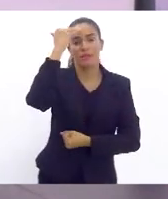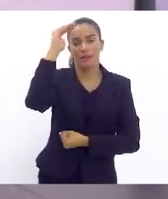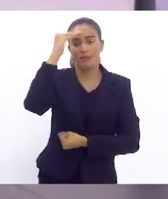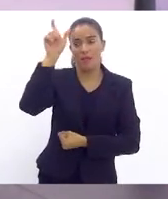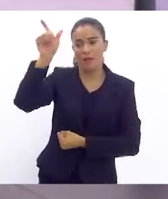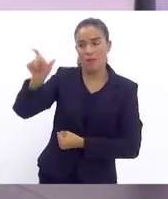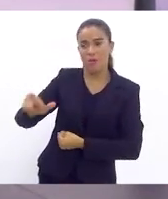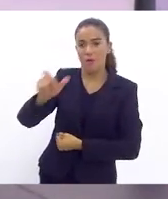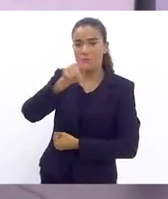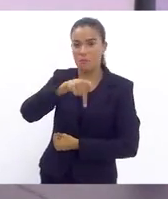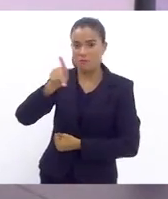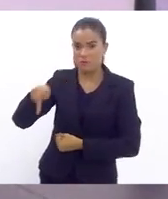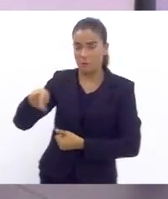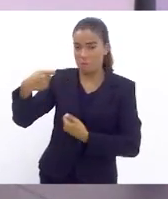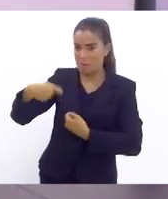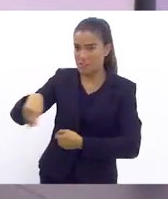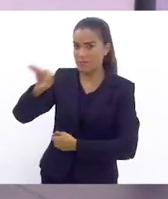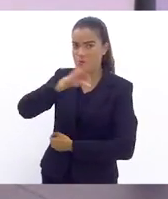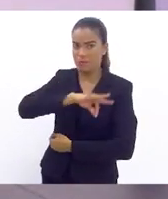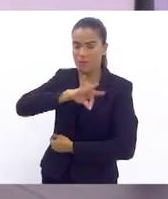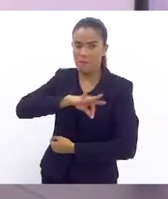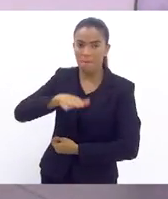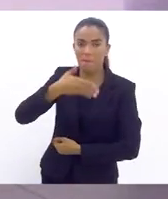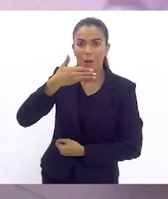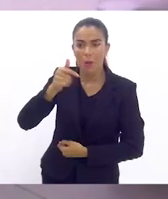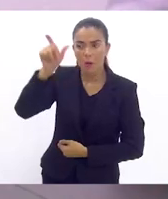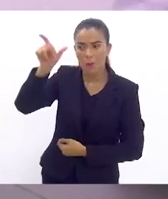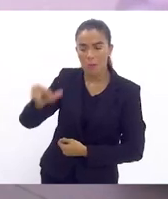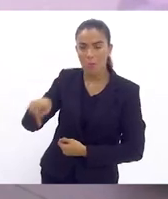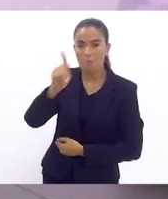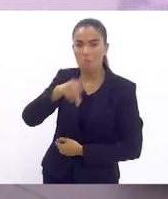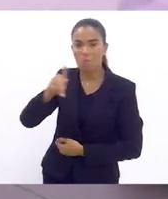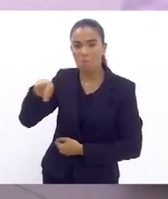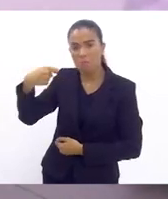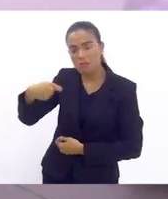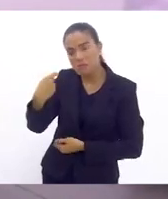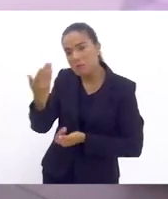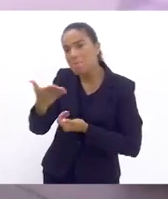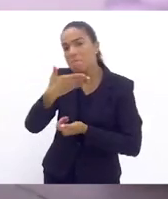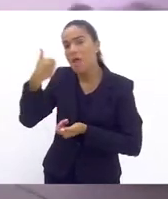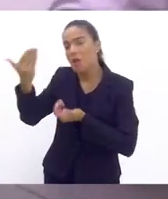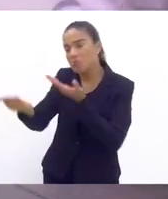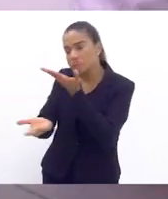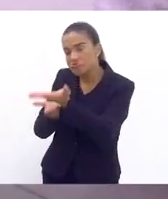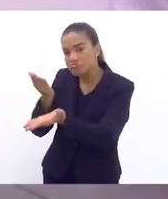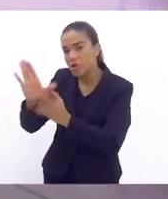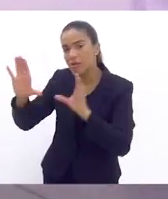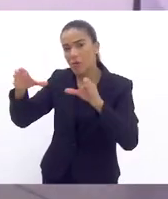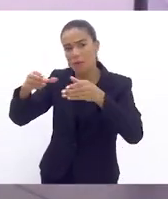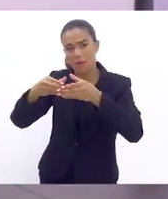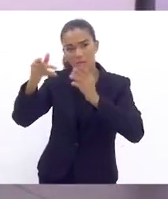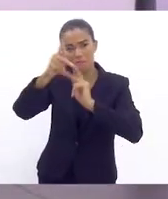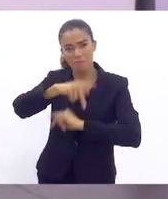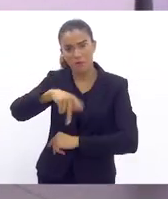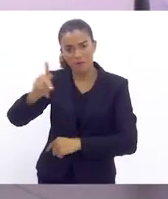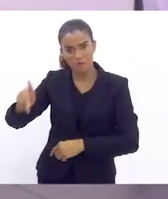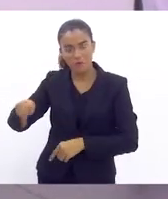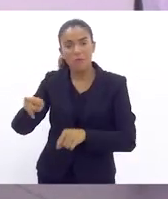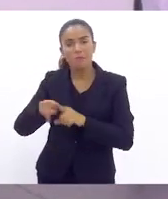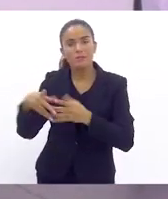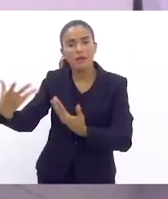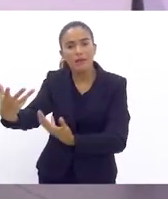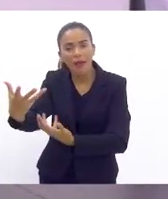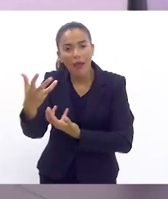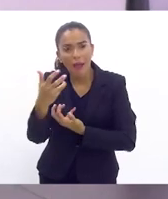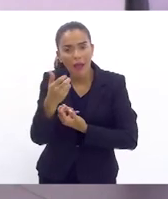há um professor precisa ser melhor remunerado a um professor que se precisa ser melhor atendido a um corpo discente que precisa ser melhor acolhido e